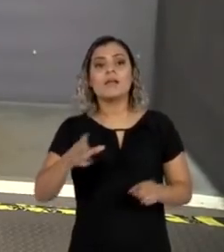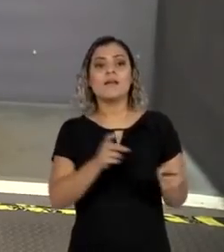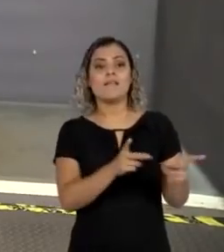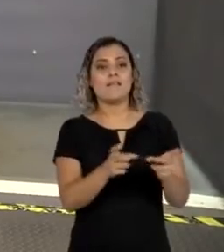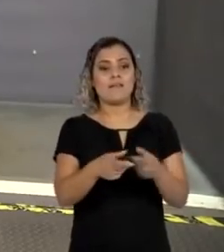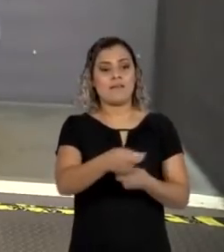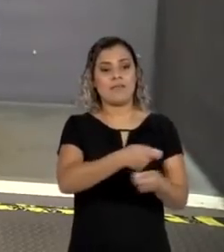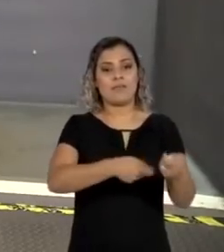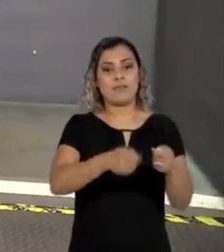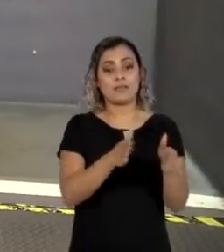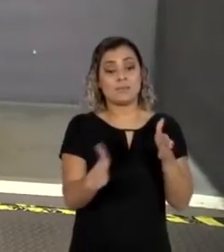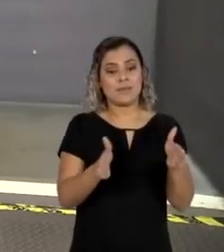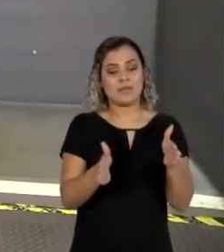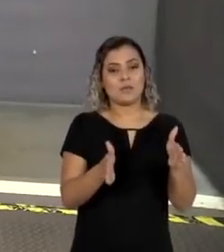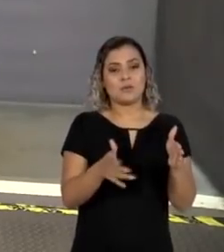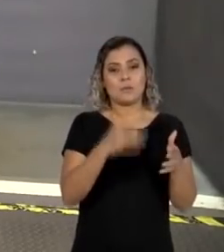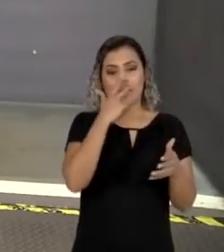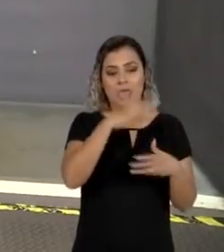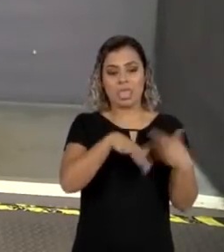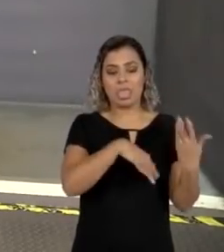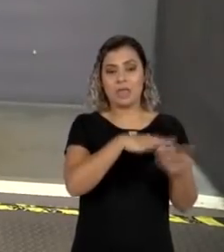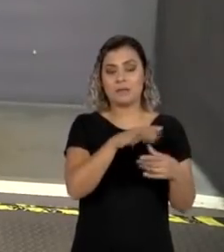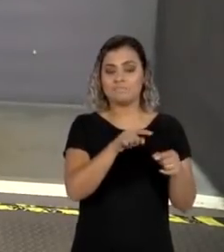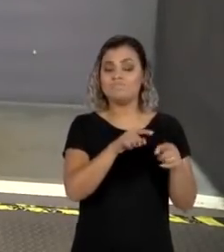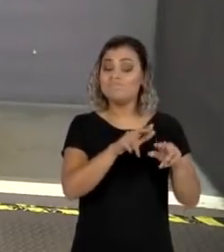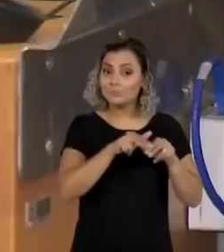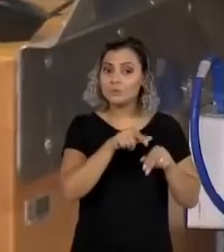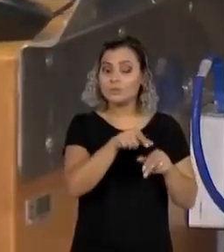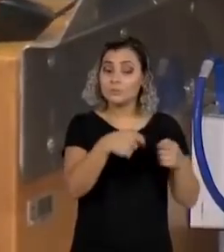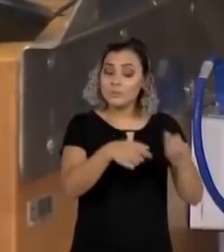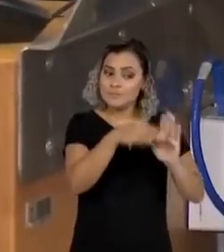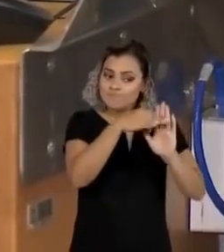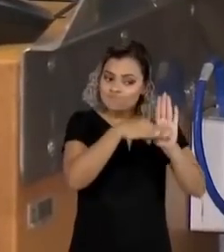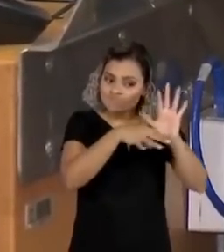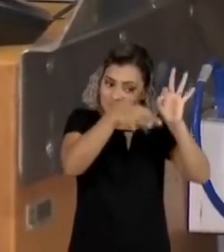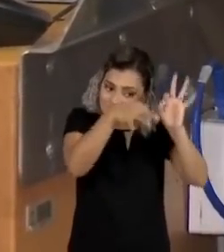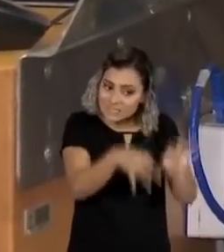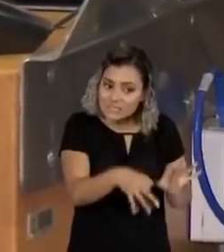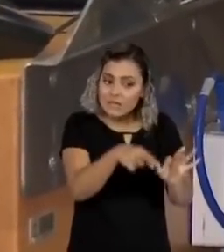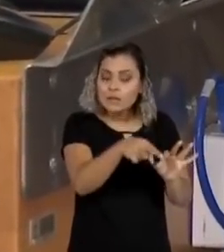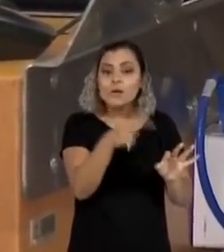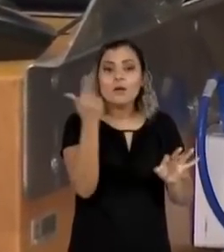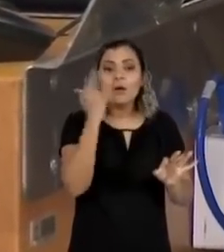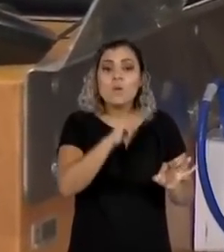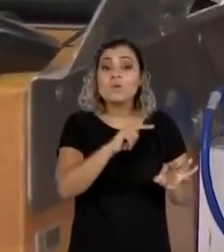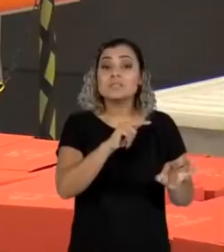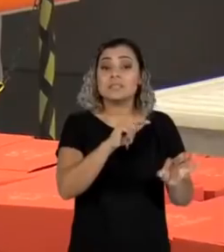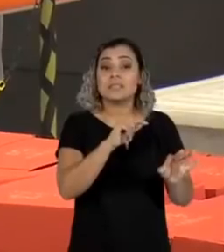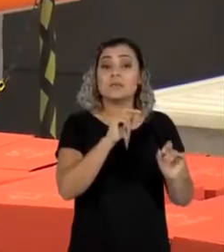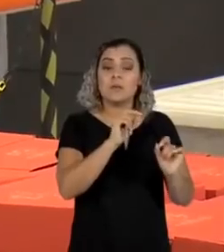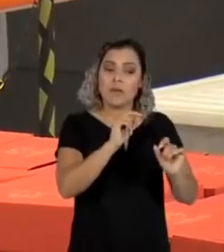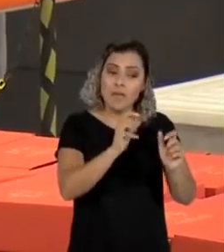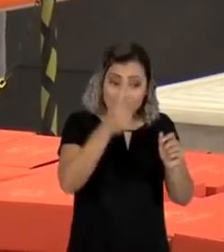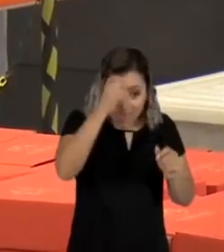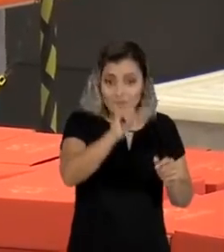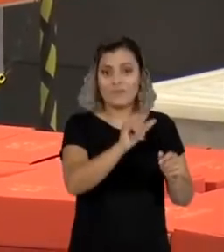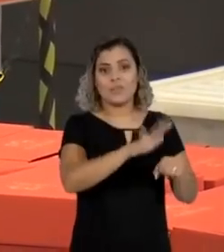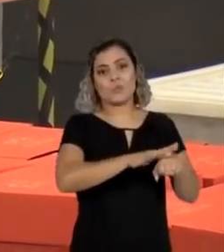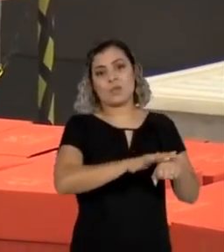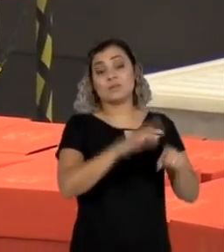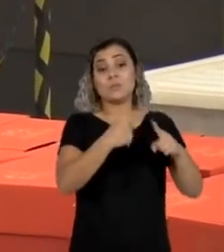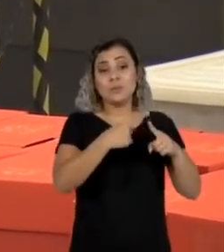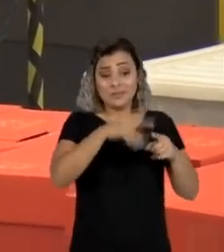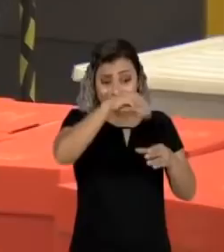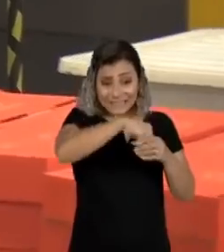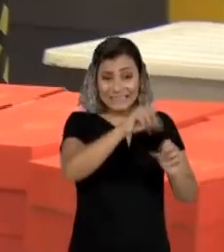mais recente. E isso tem feito com que haja um aumento grande, né, da confusão dentro e fora das empresas,